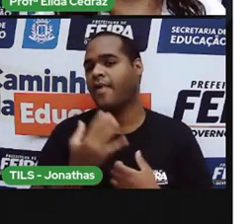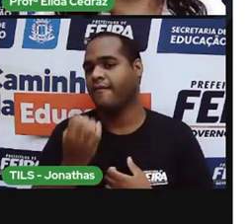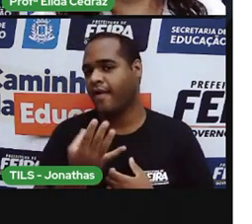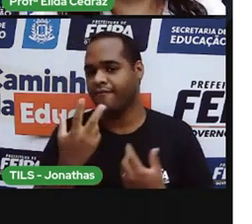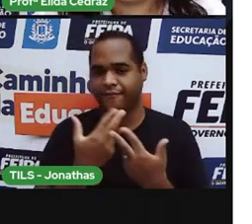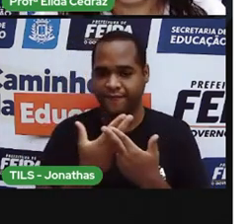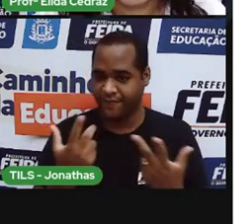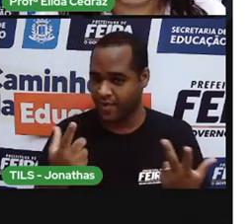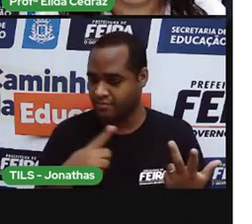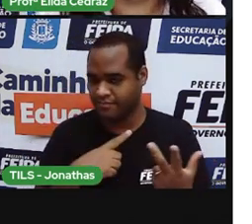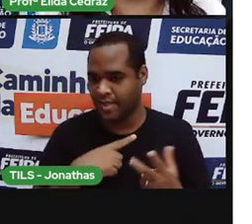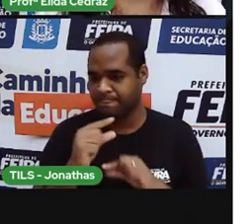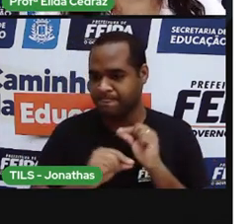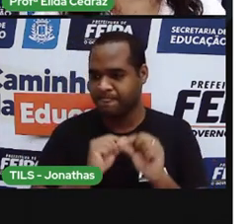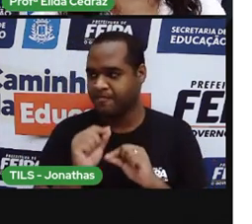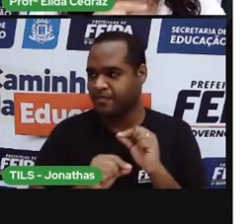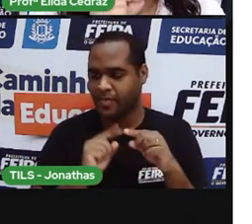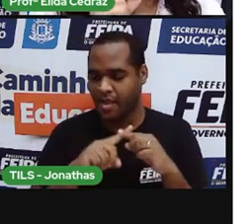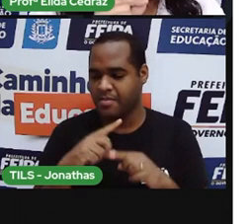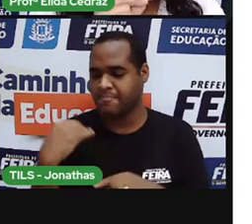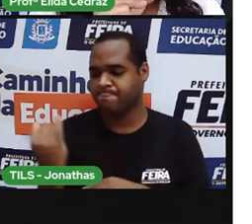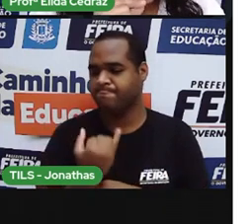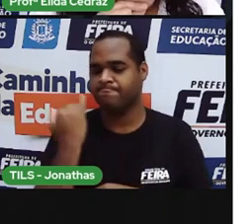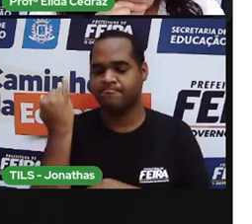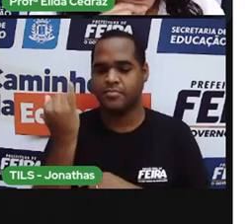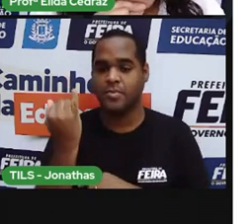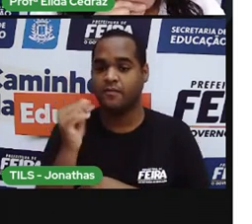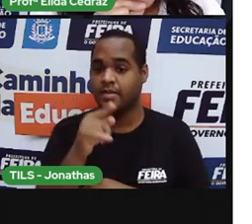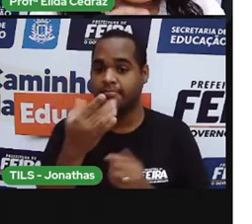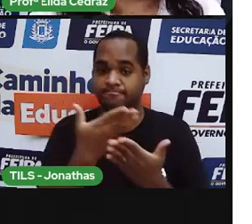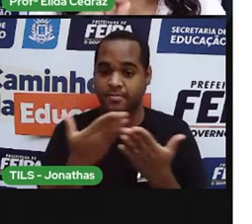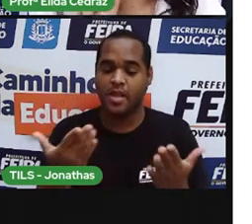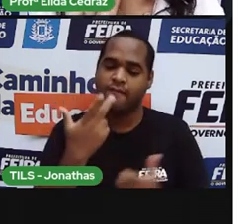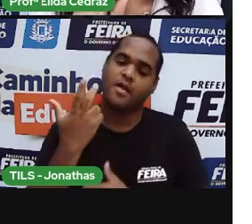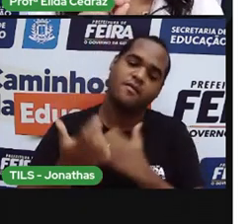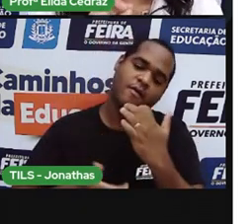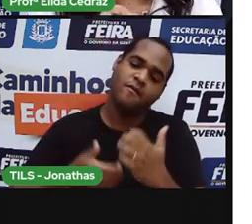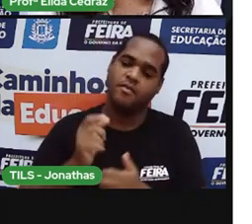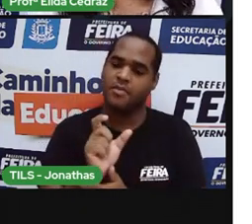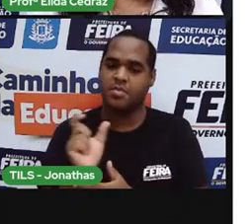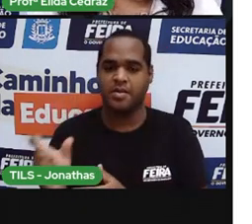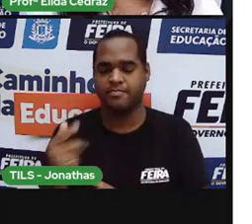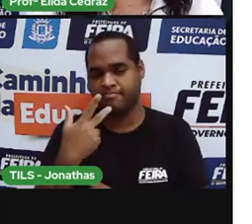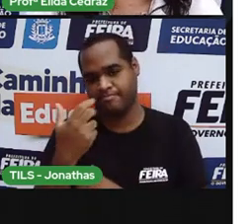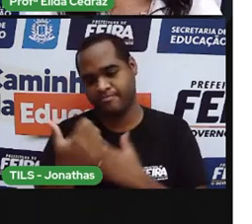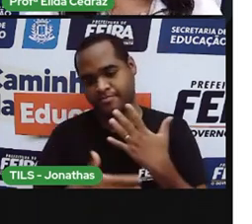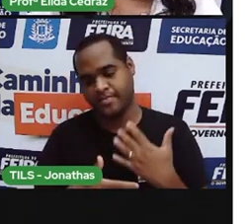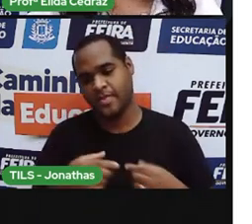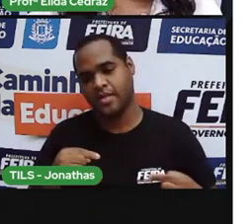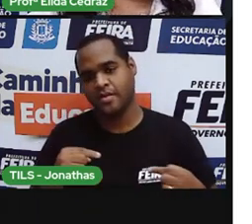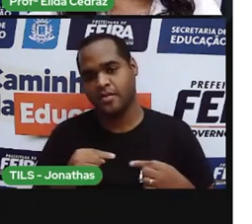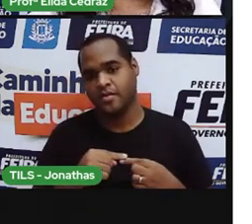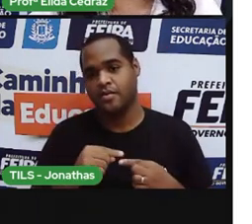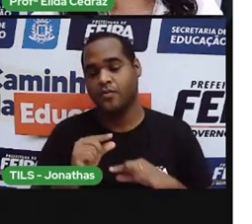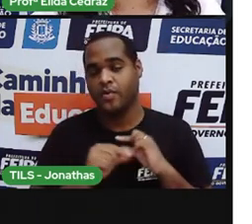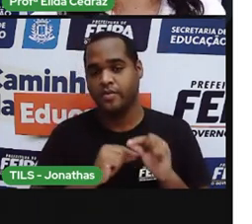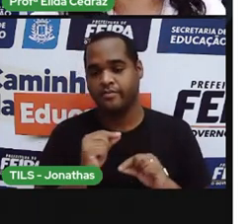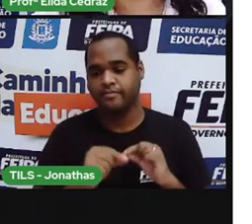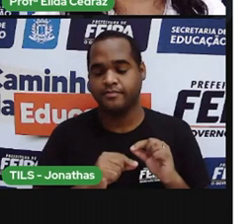sílabas, é muito importante que você fale a palavra inteira. Fala a primeira